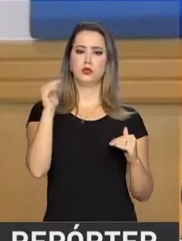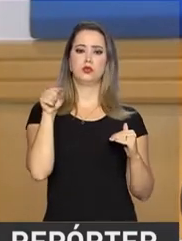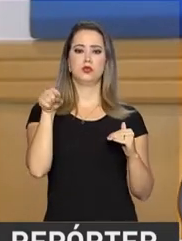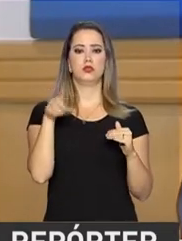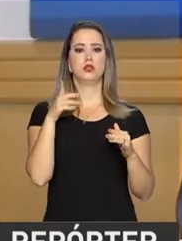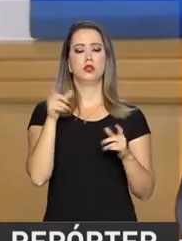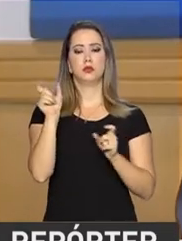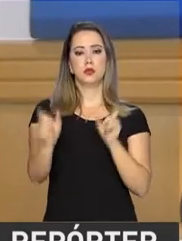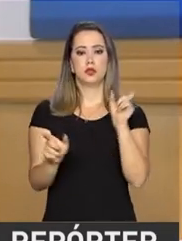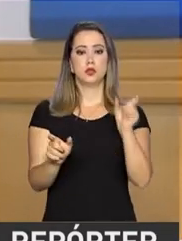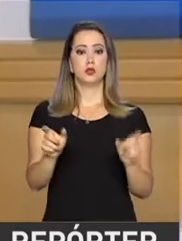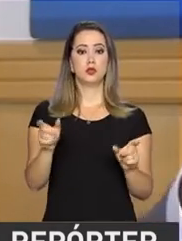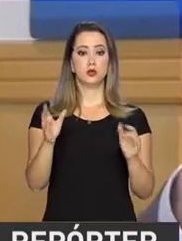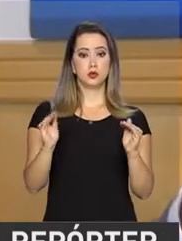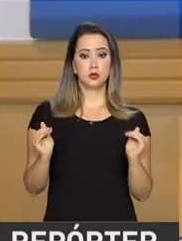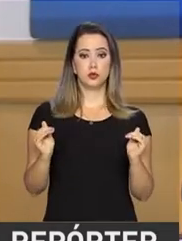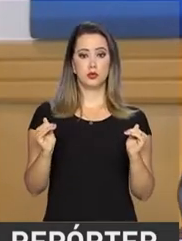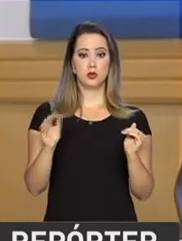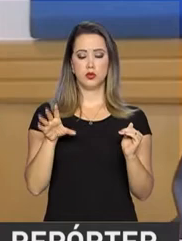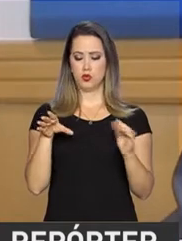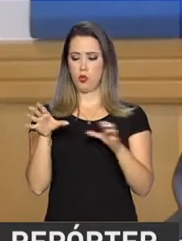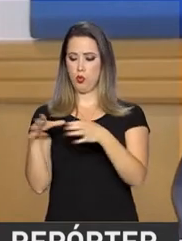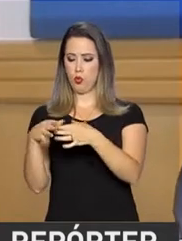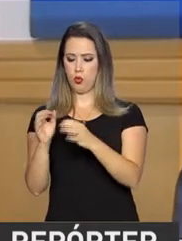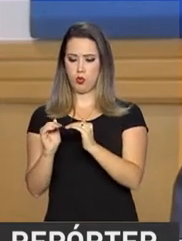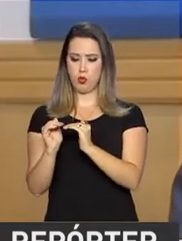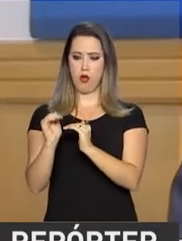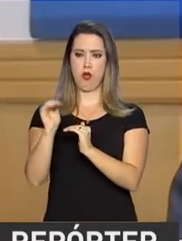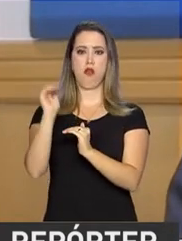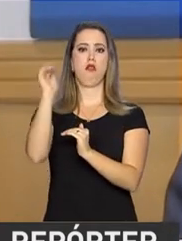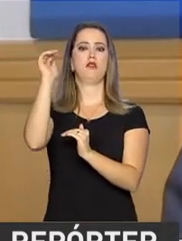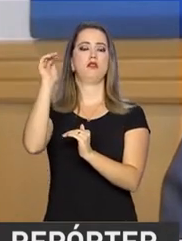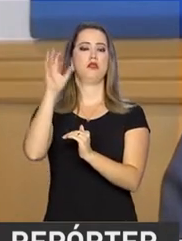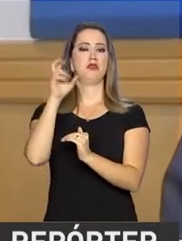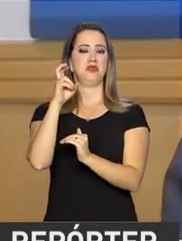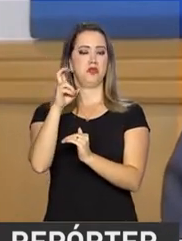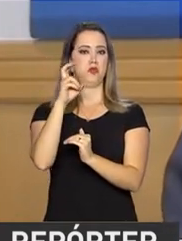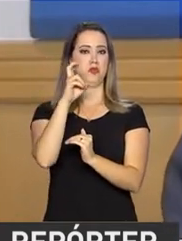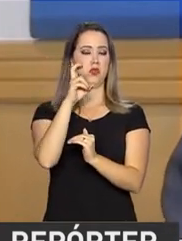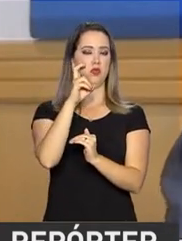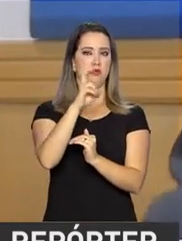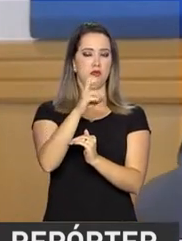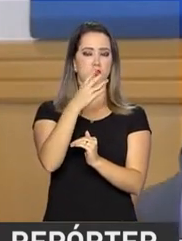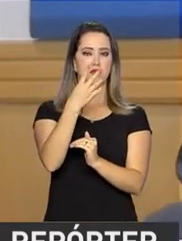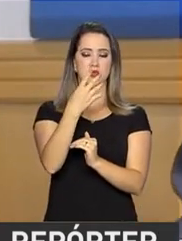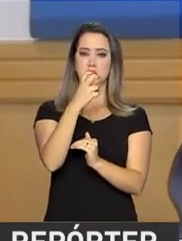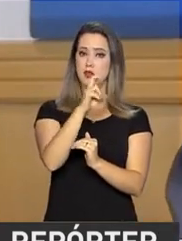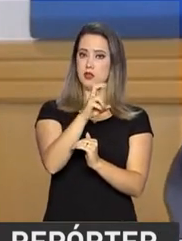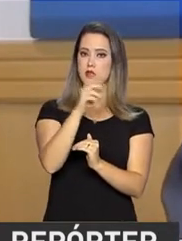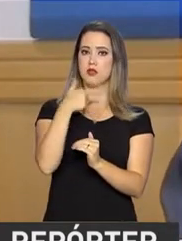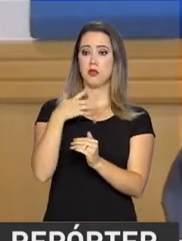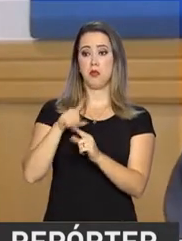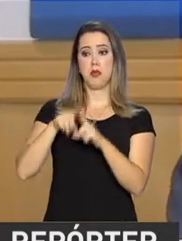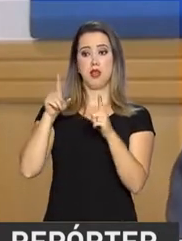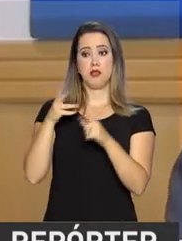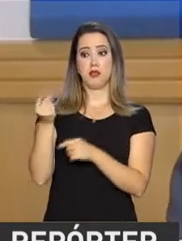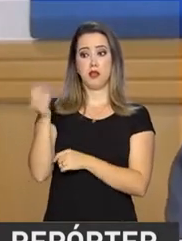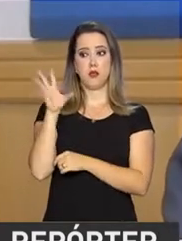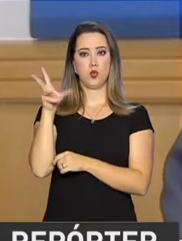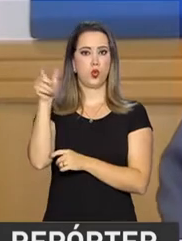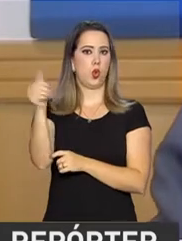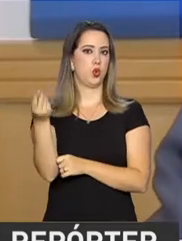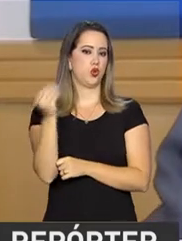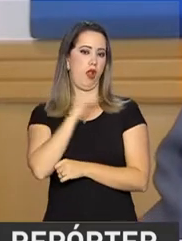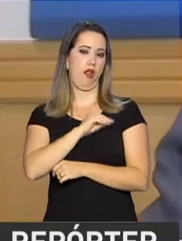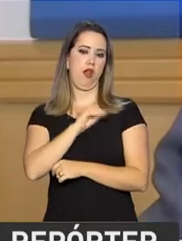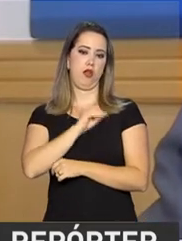alguém que ganha muito acima dos cinco mil seiscentos e quarenta e cinco e que se aposenta com integralidade ao invés de